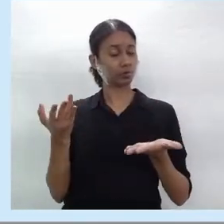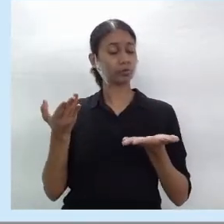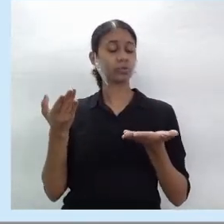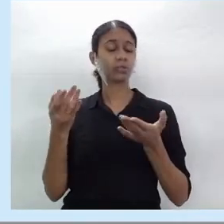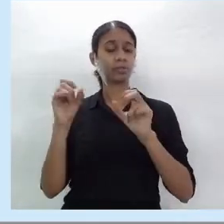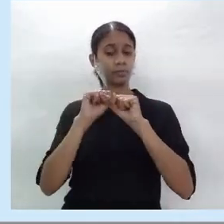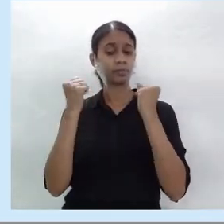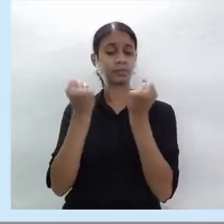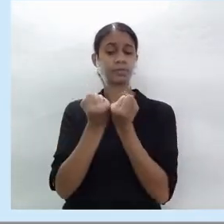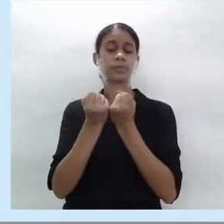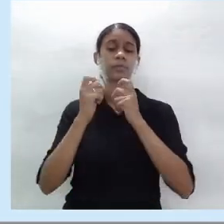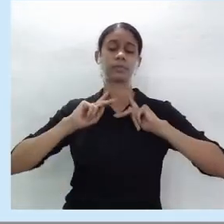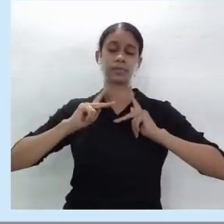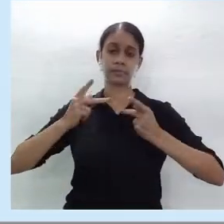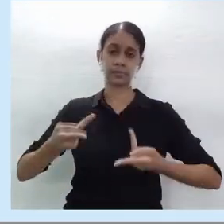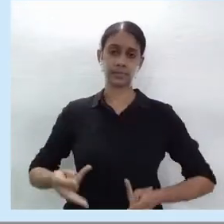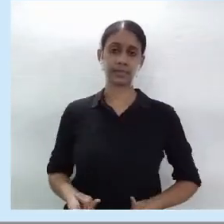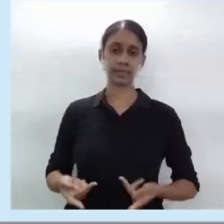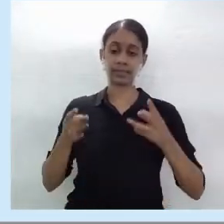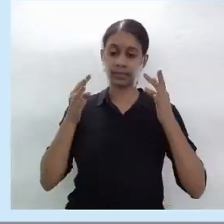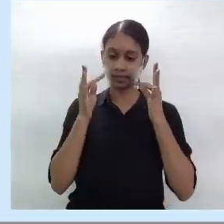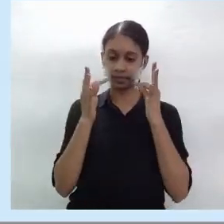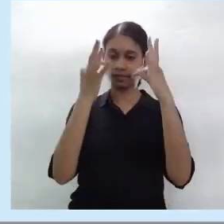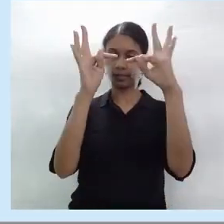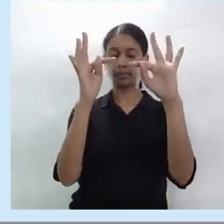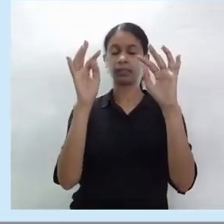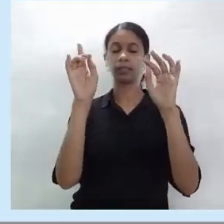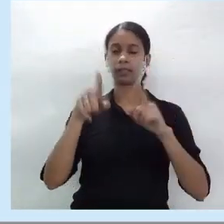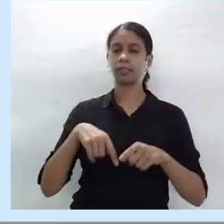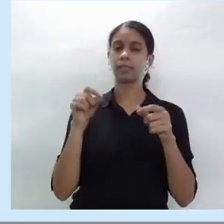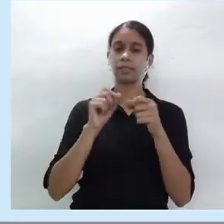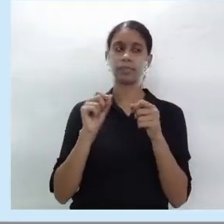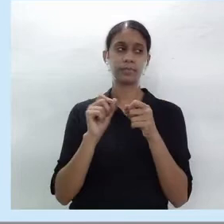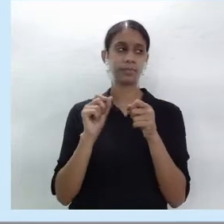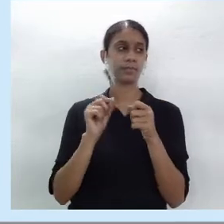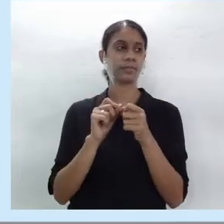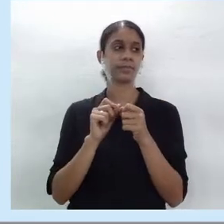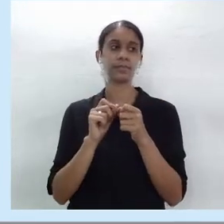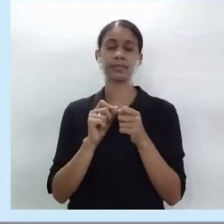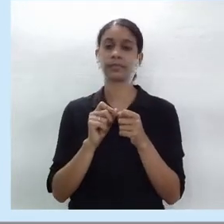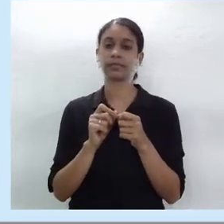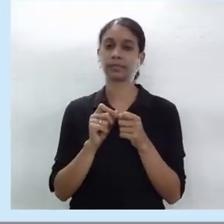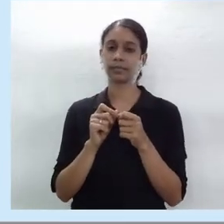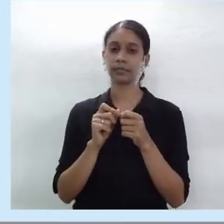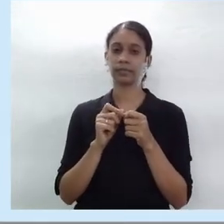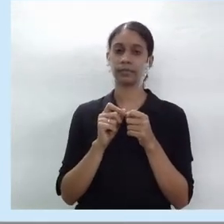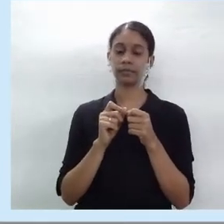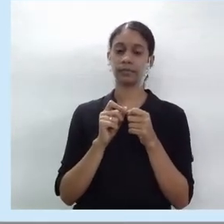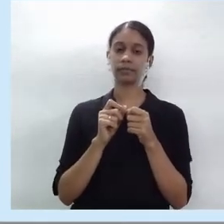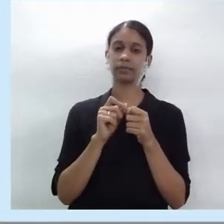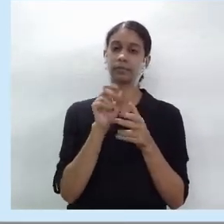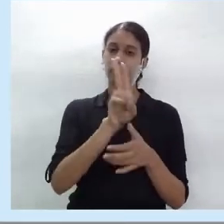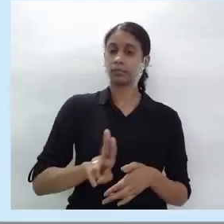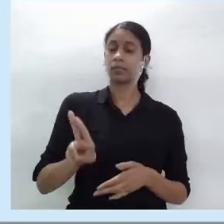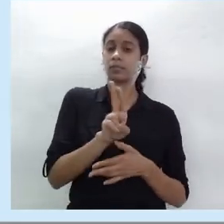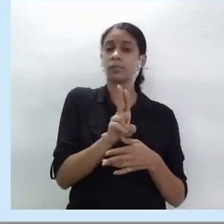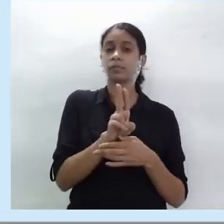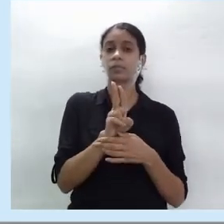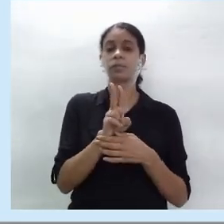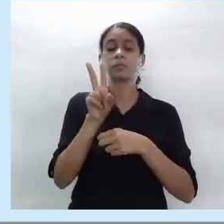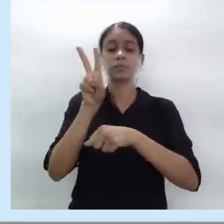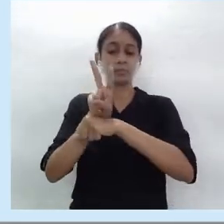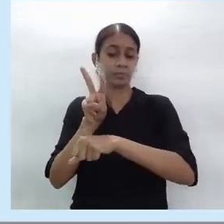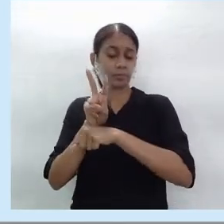E a tecnologia, ela vem como uma construção de ferramenta para